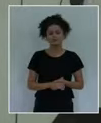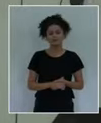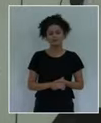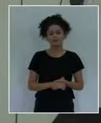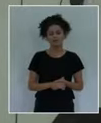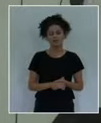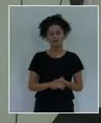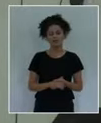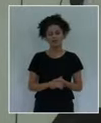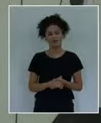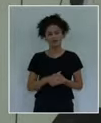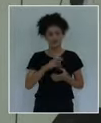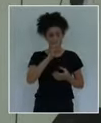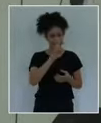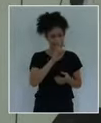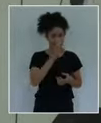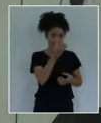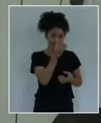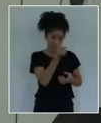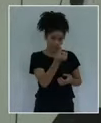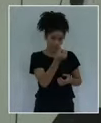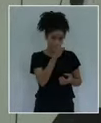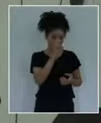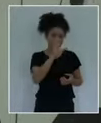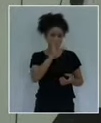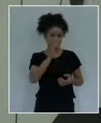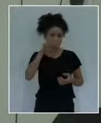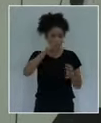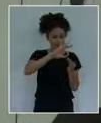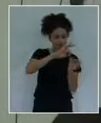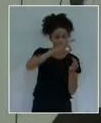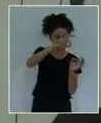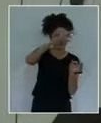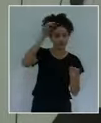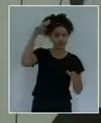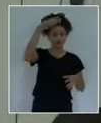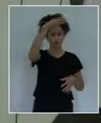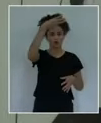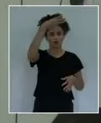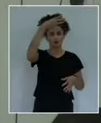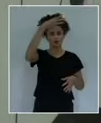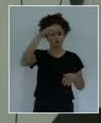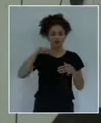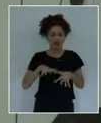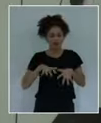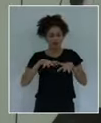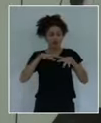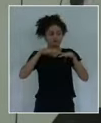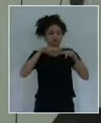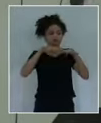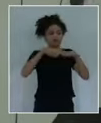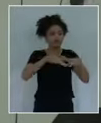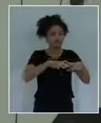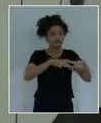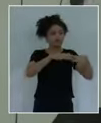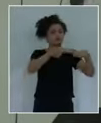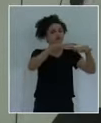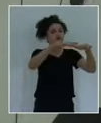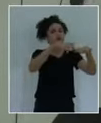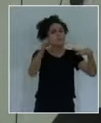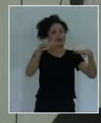a 650 metros cúbicos, além das partes mais baixas, as águas começam a atingir parte das vias públicas no município de Ponte